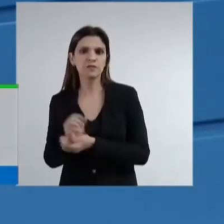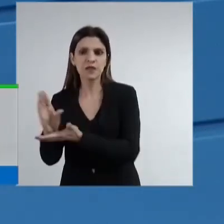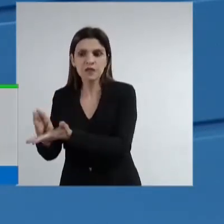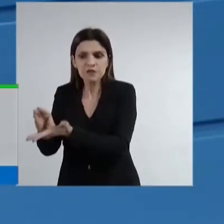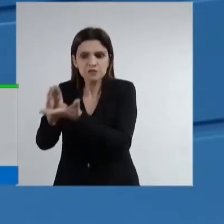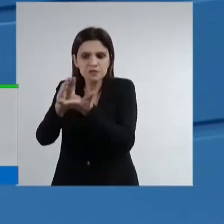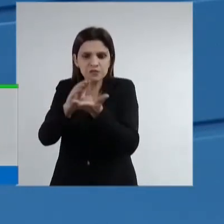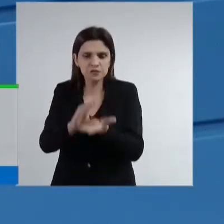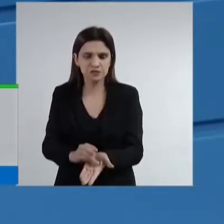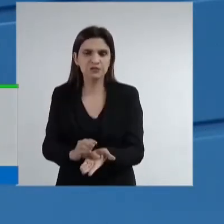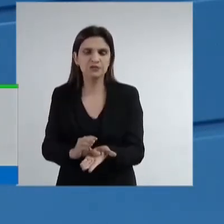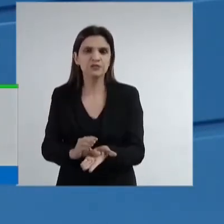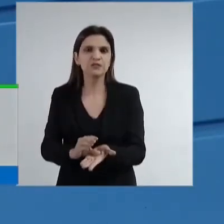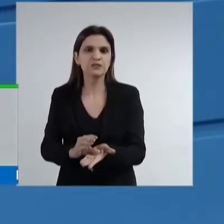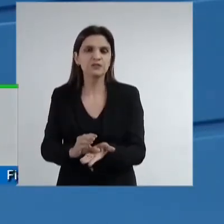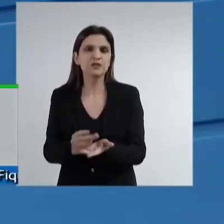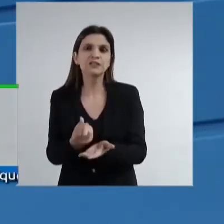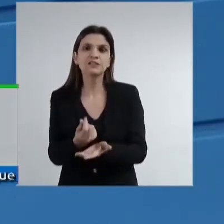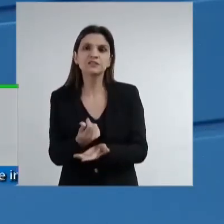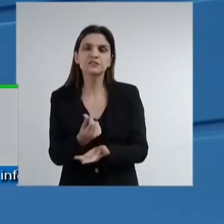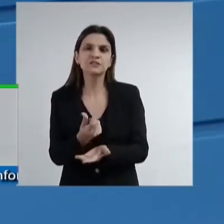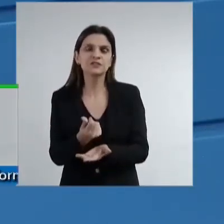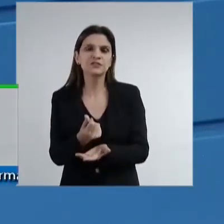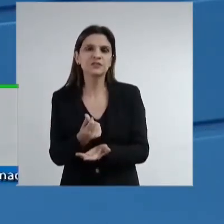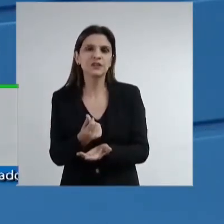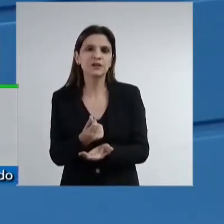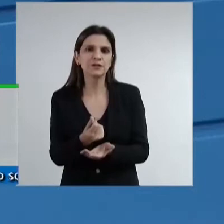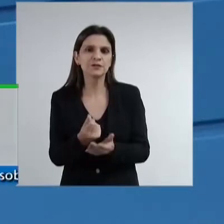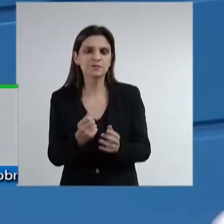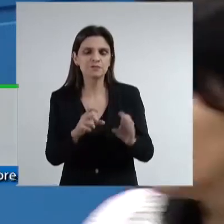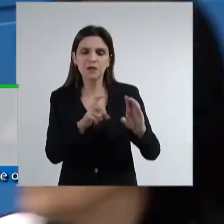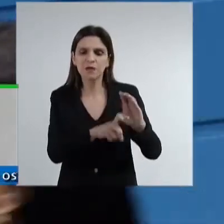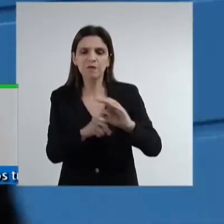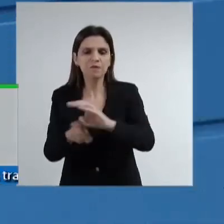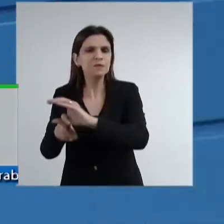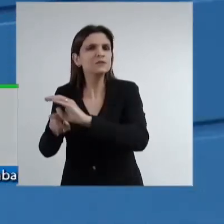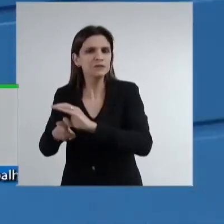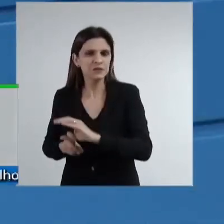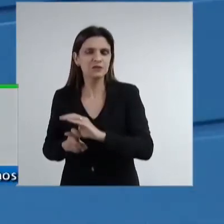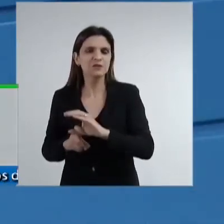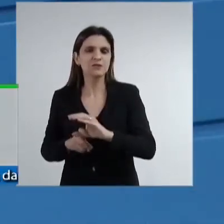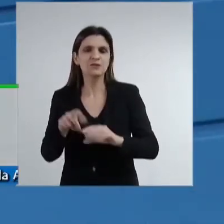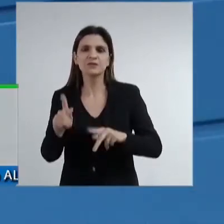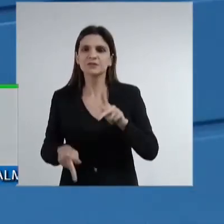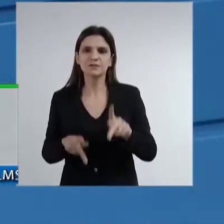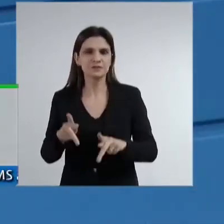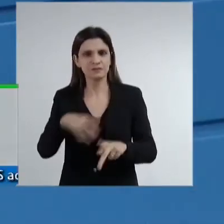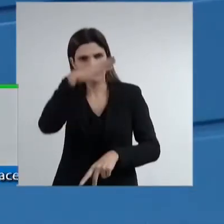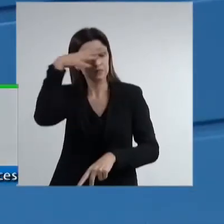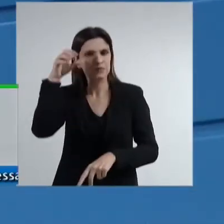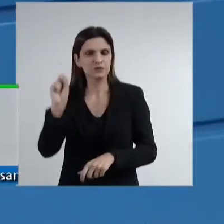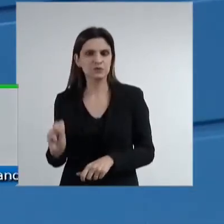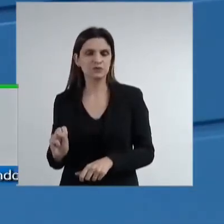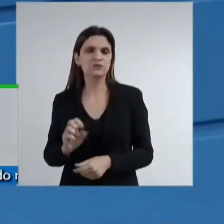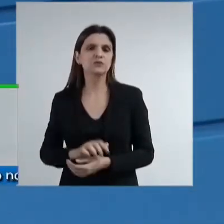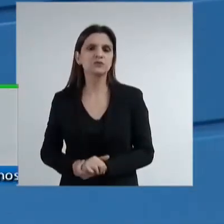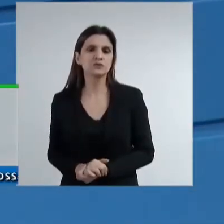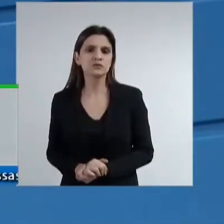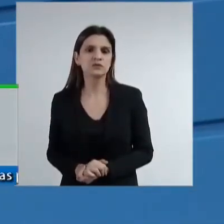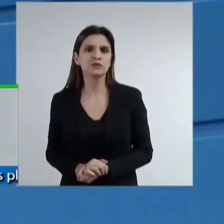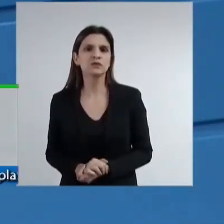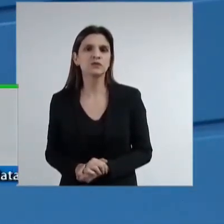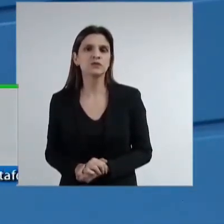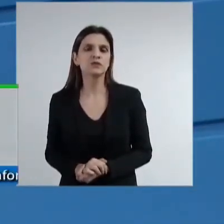todos os consumidores do Mato Grosso do Sul. Portanto, penso que nesse momento, ao invés de pensar em formação de CPI, nós temos